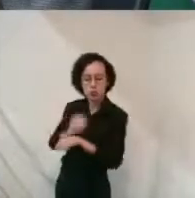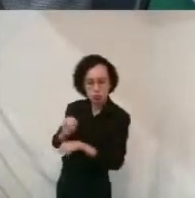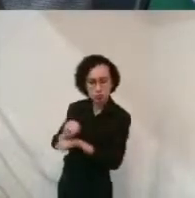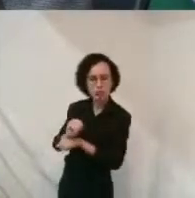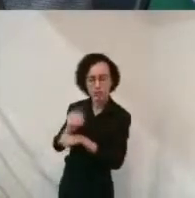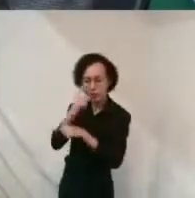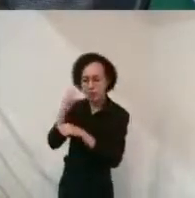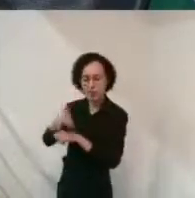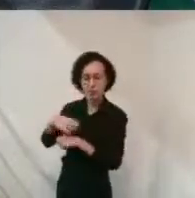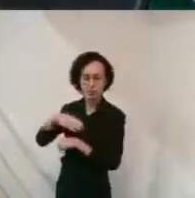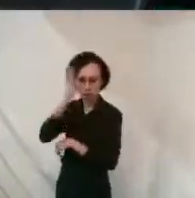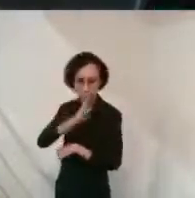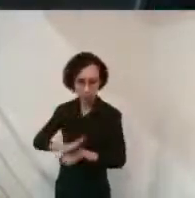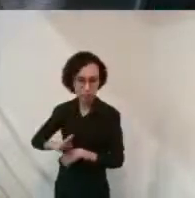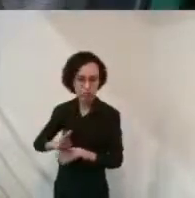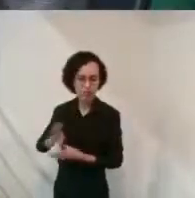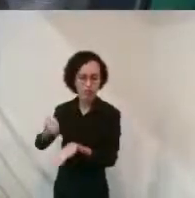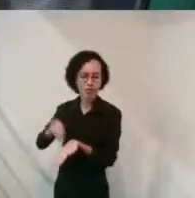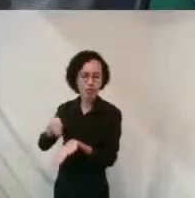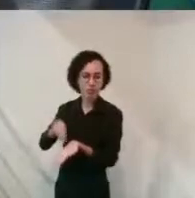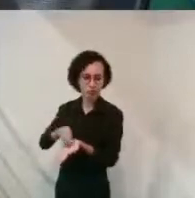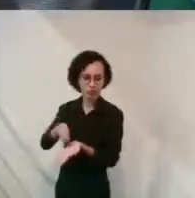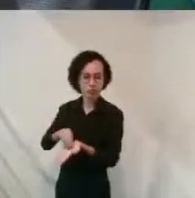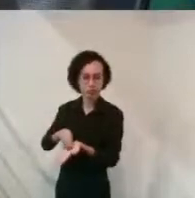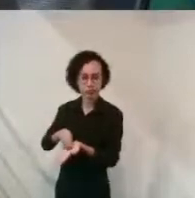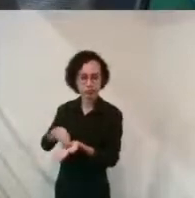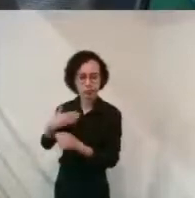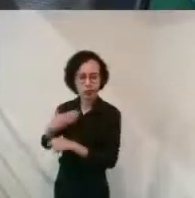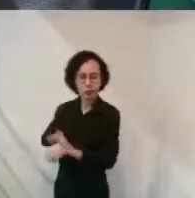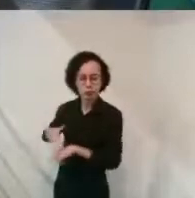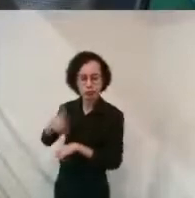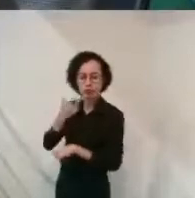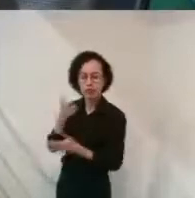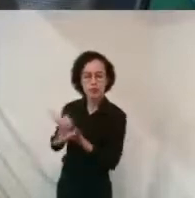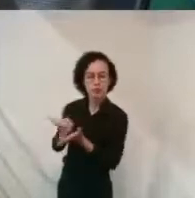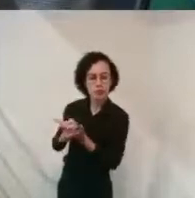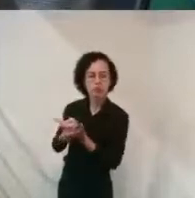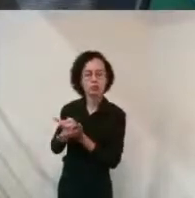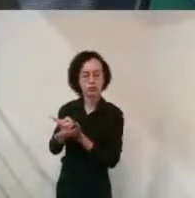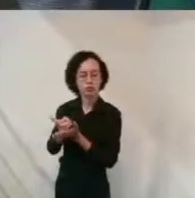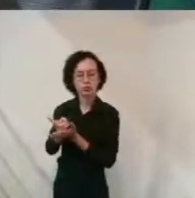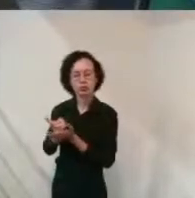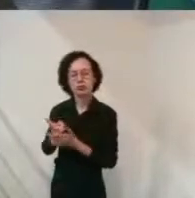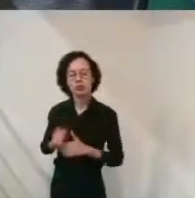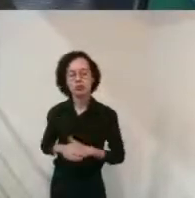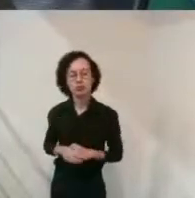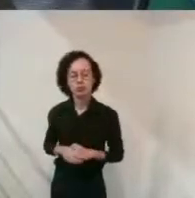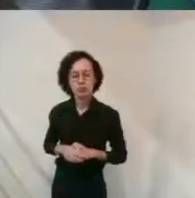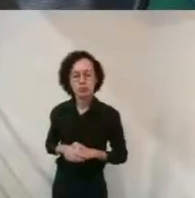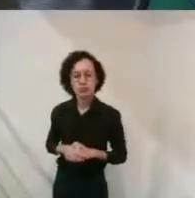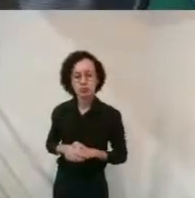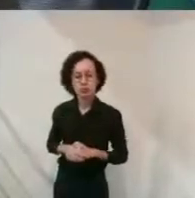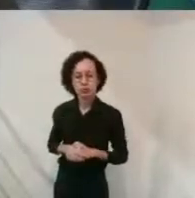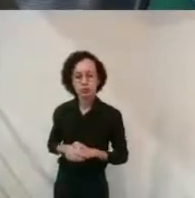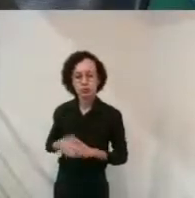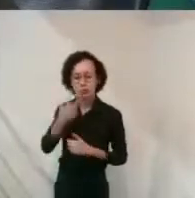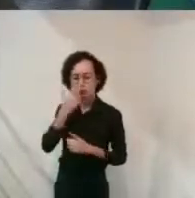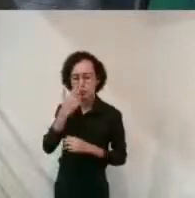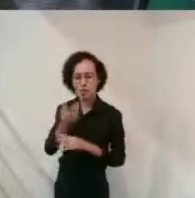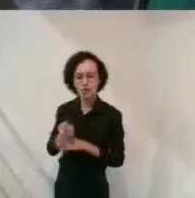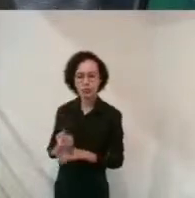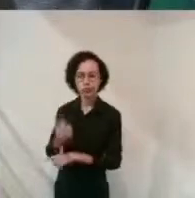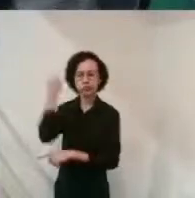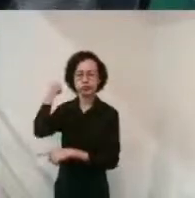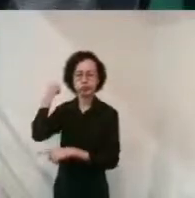investimento nesse setor é que, eu costumo dizer, que nos deixou na época medieval em